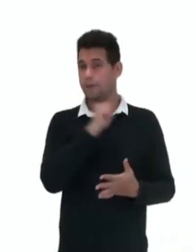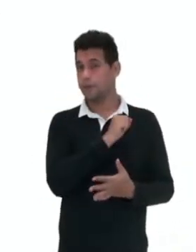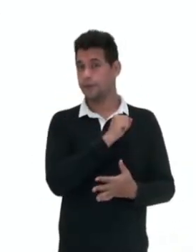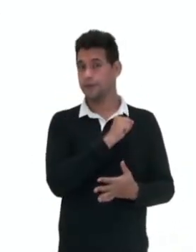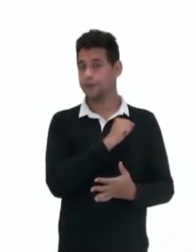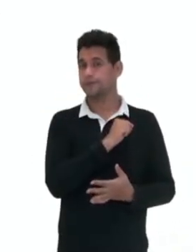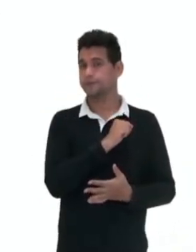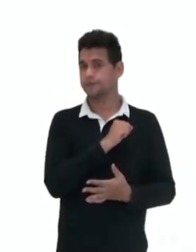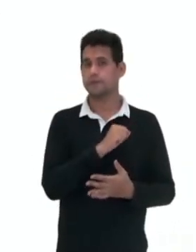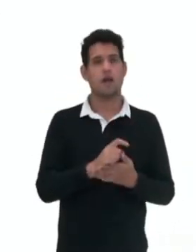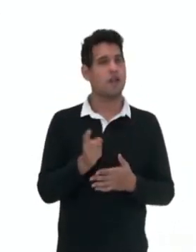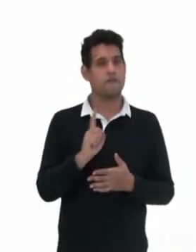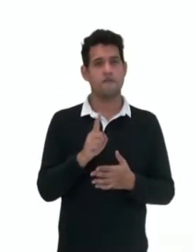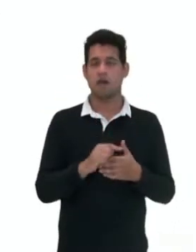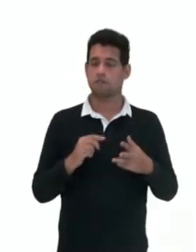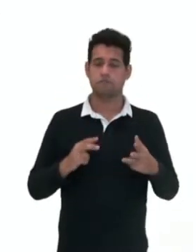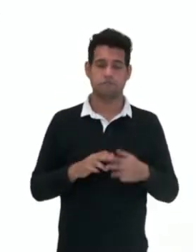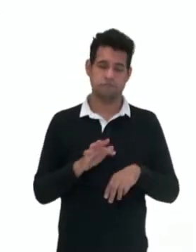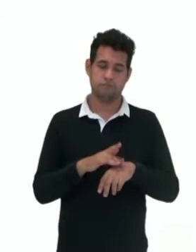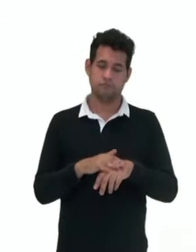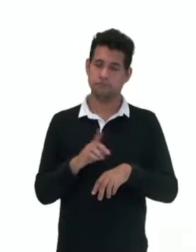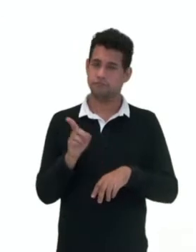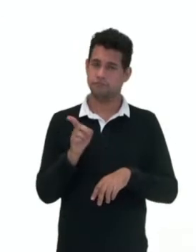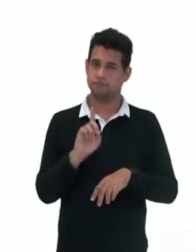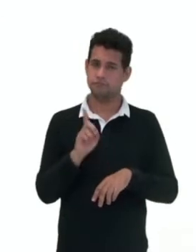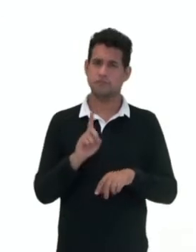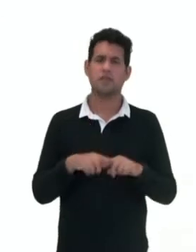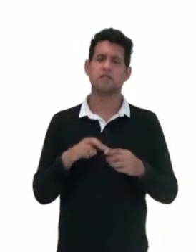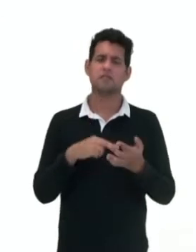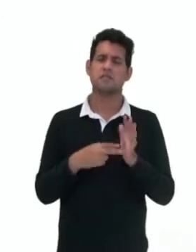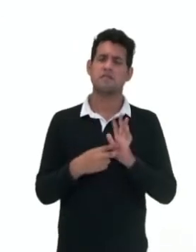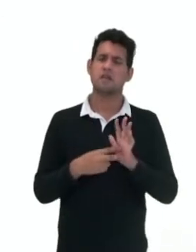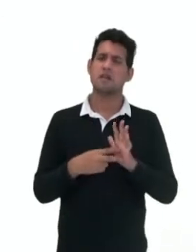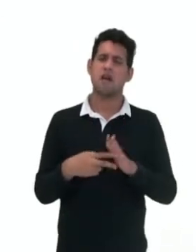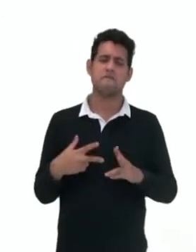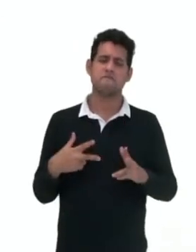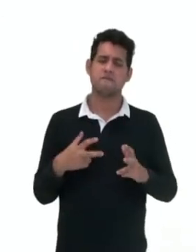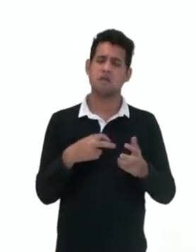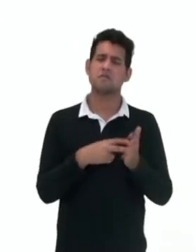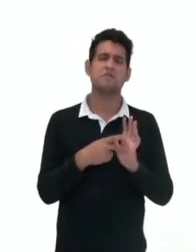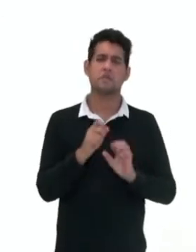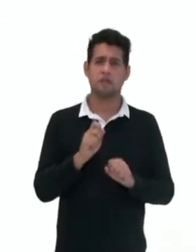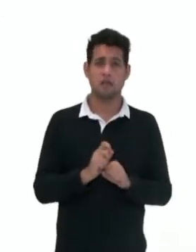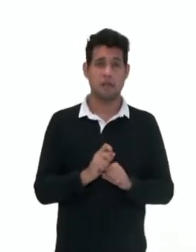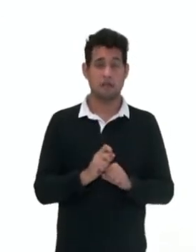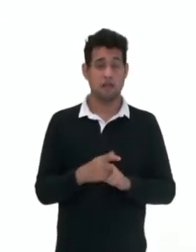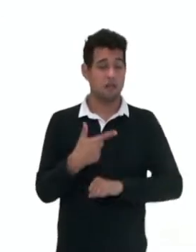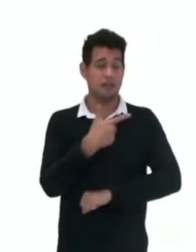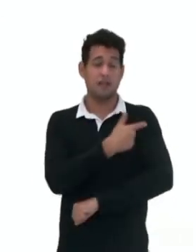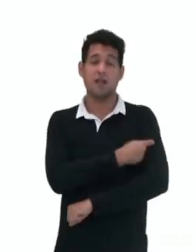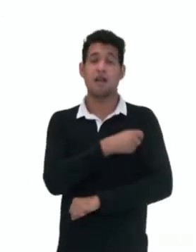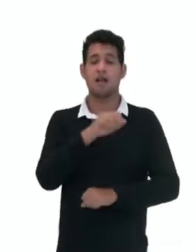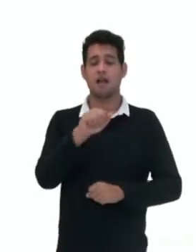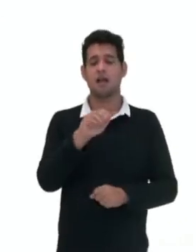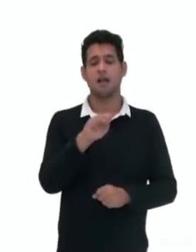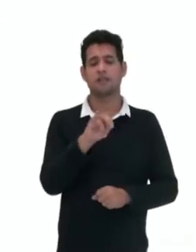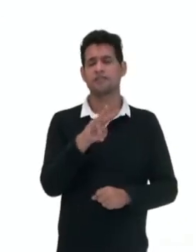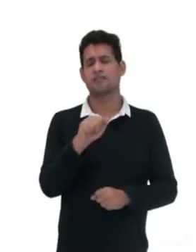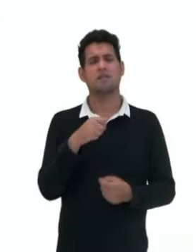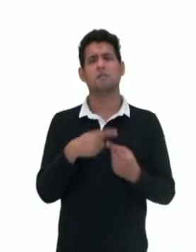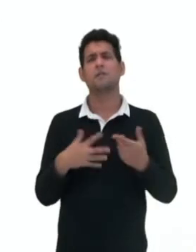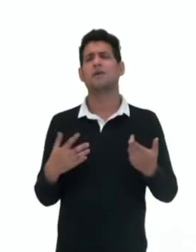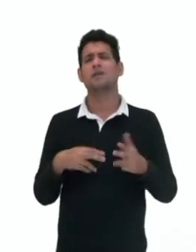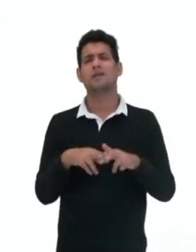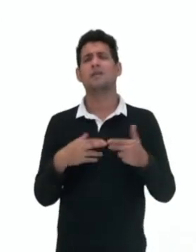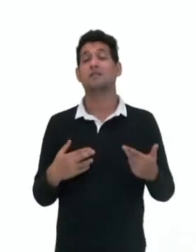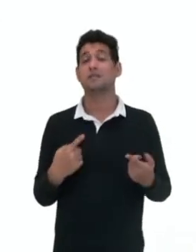ficar com a doença, tá? Então, o que é a vacina? Ele é também, a gente chama de imunização ativa. Por quê? Porque